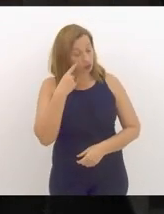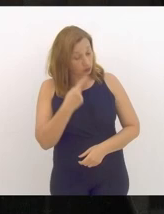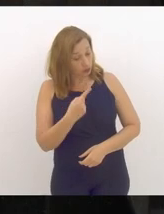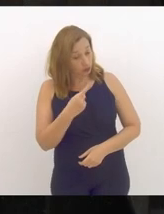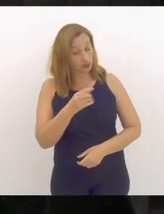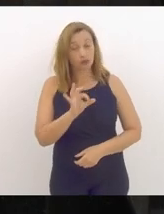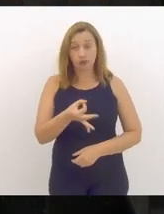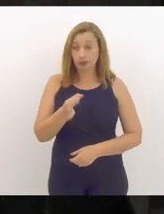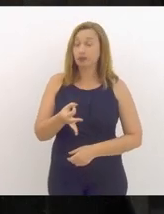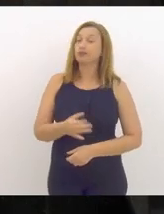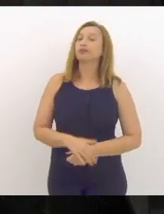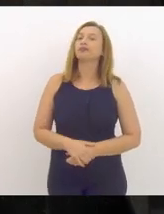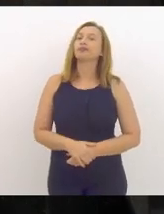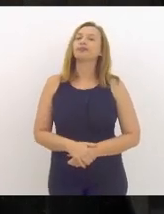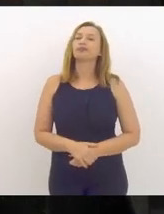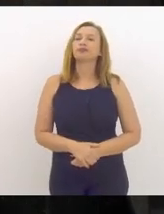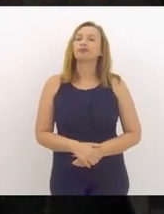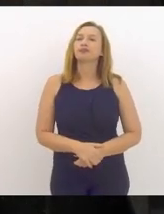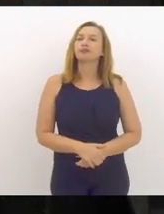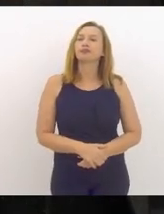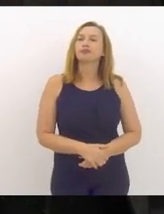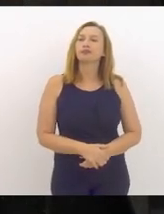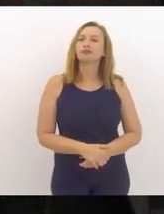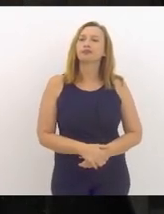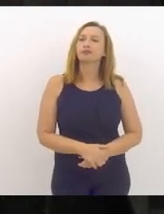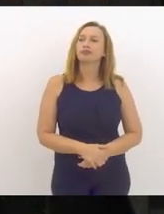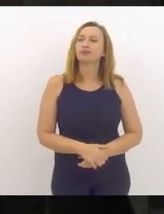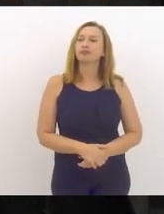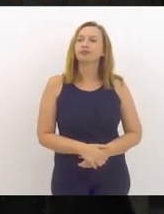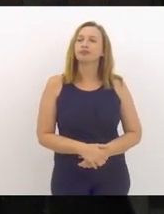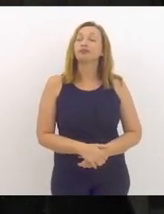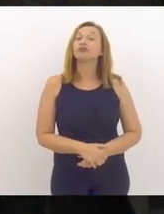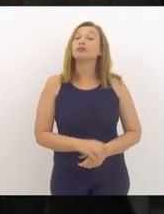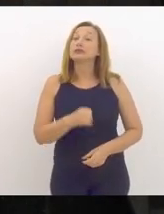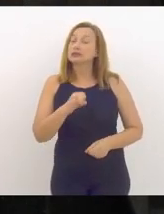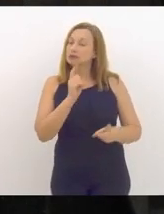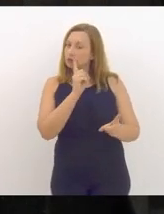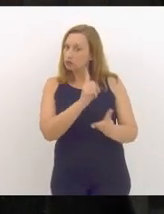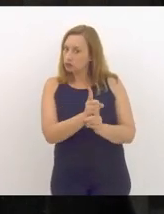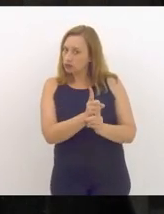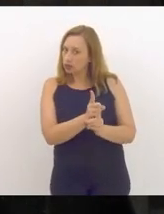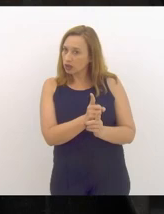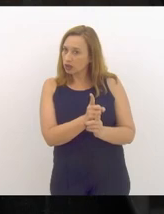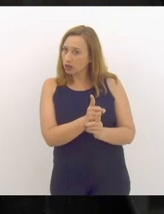E, evidentemente, se forem encontrados